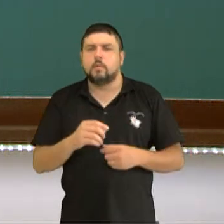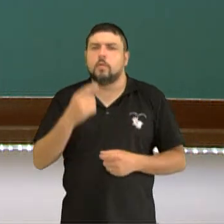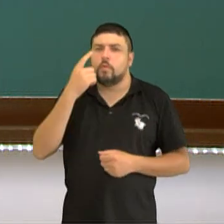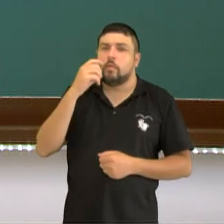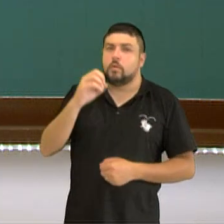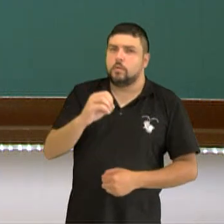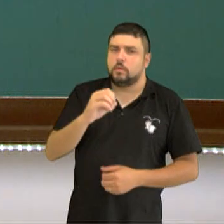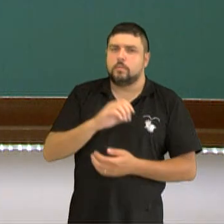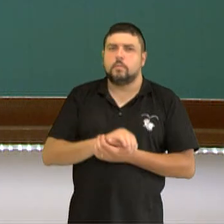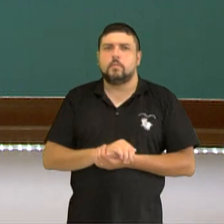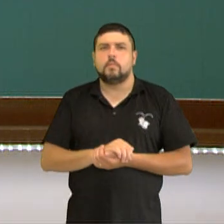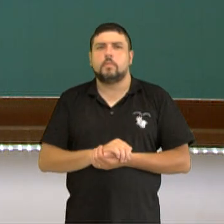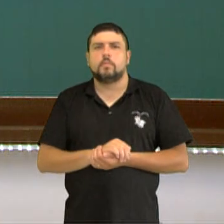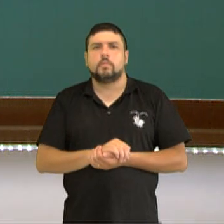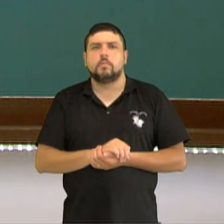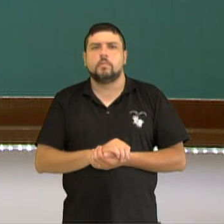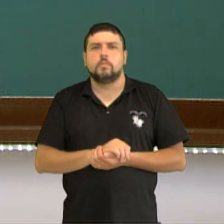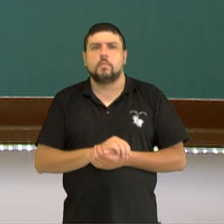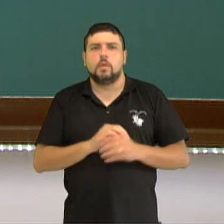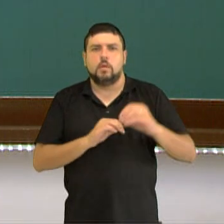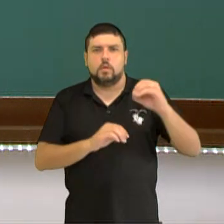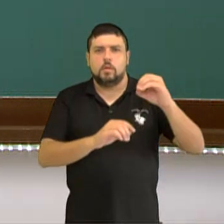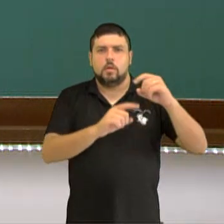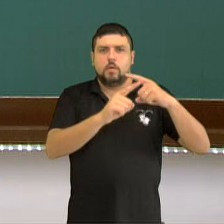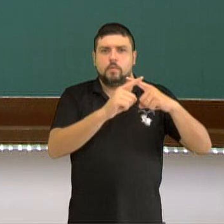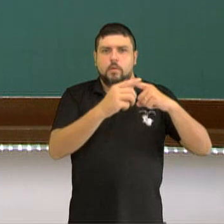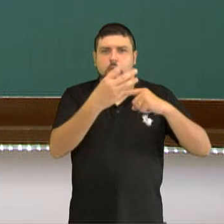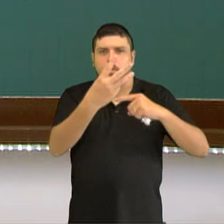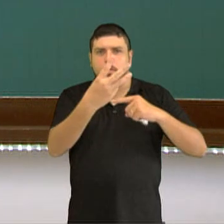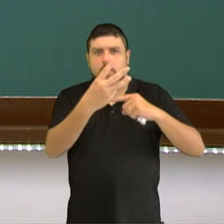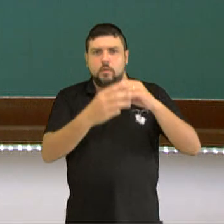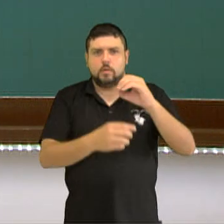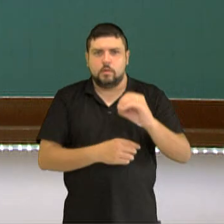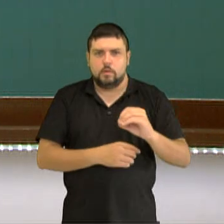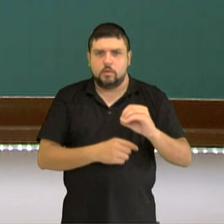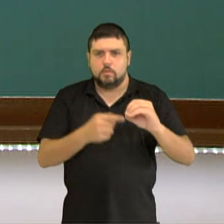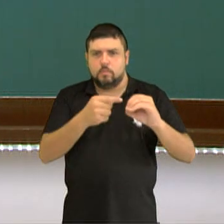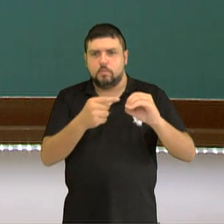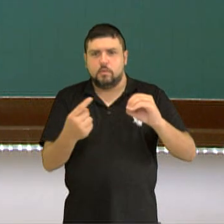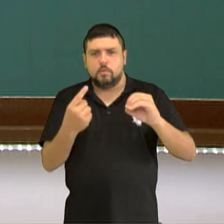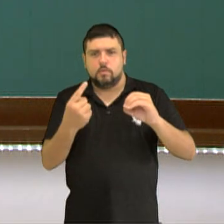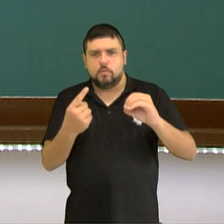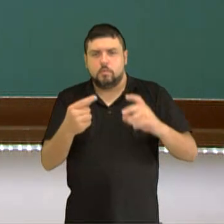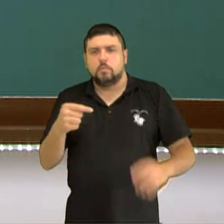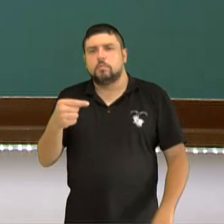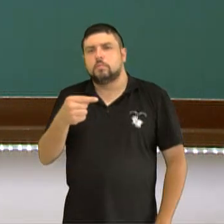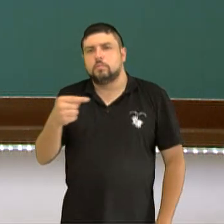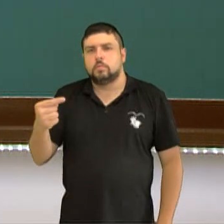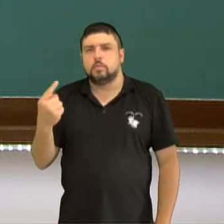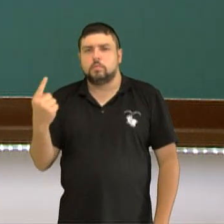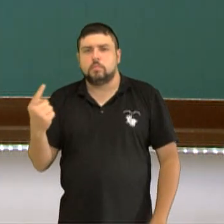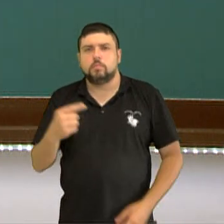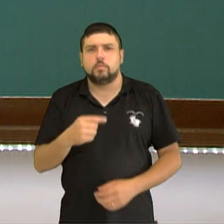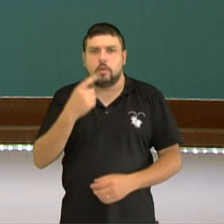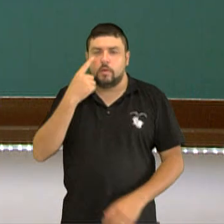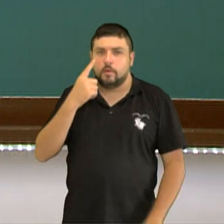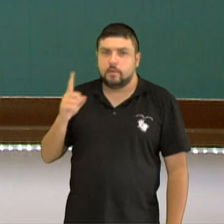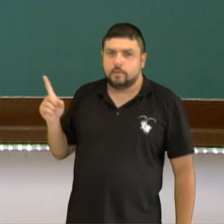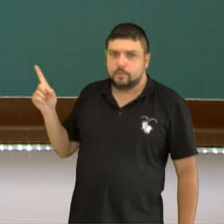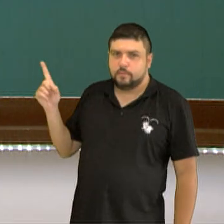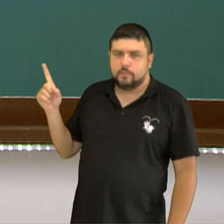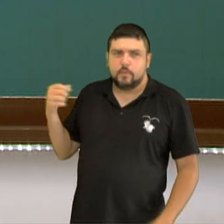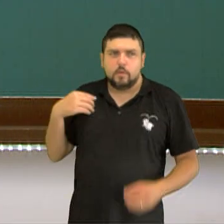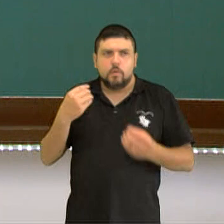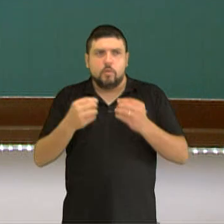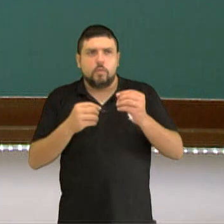O 0 vezes 3, 0, menos 1, menos 1. Então aqui ó, o gráfico passando pelo menos 1. Aí